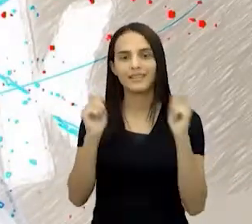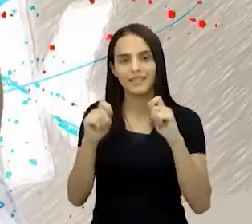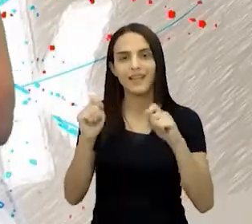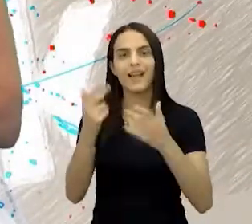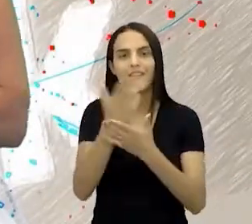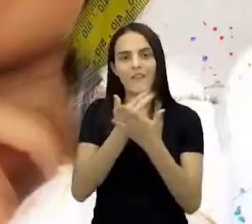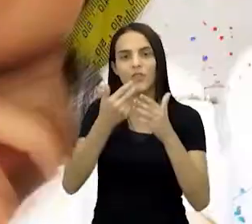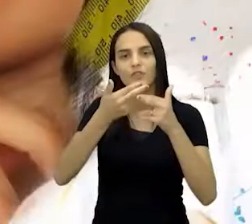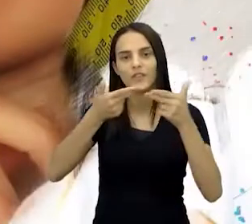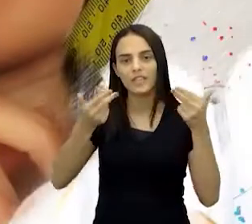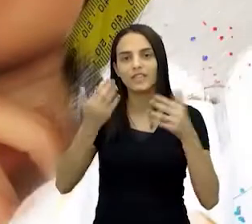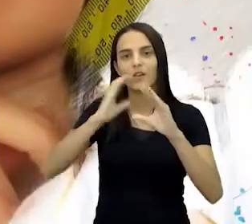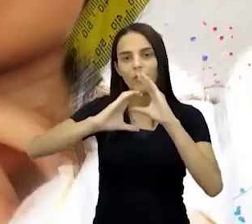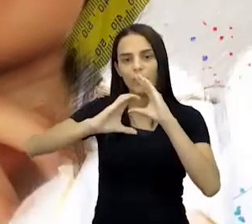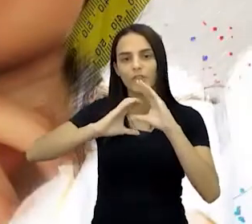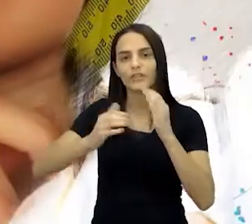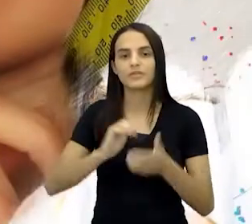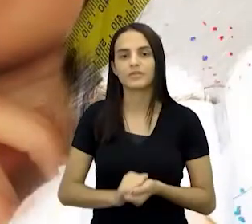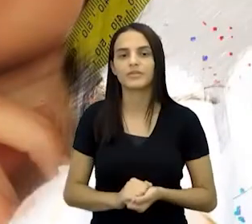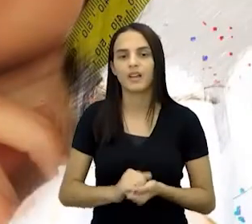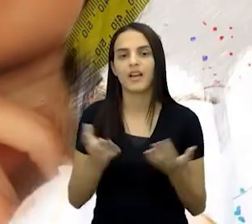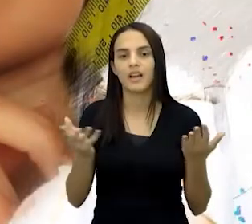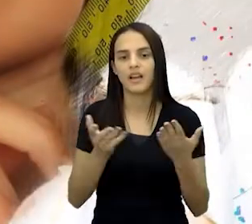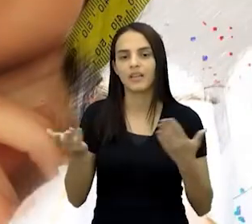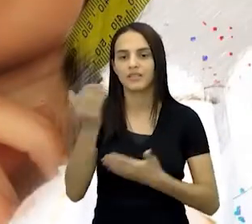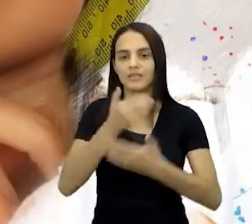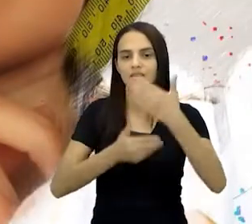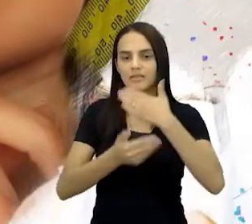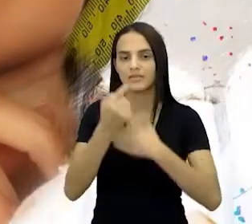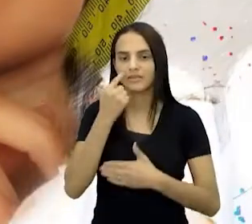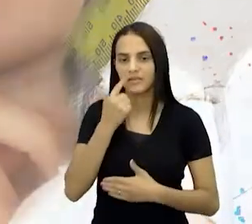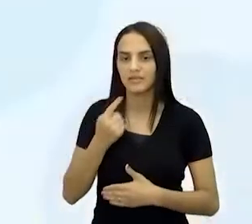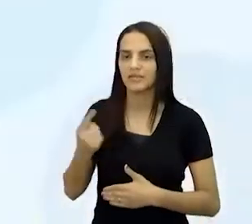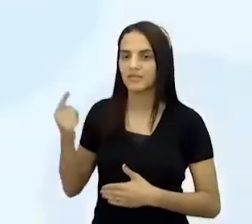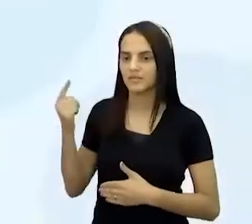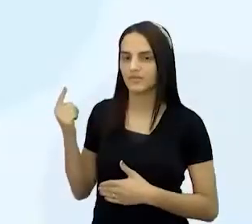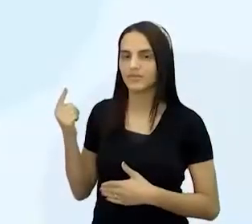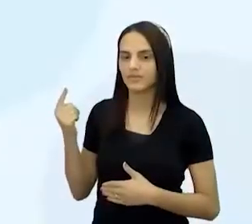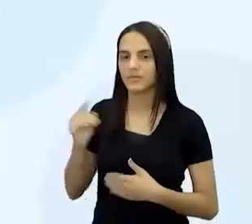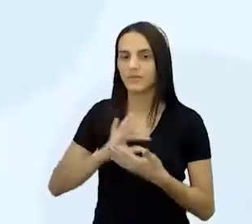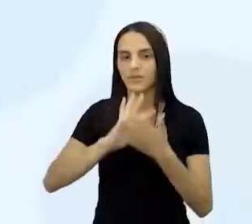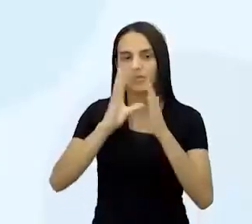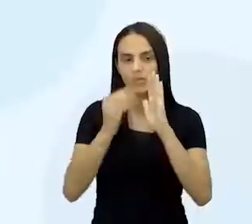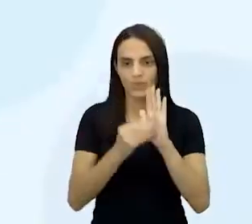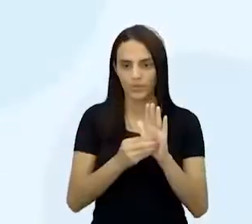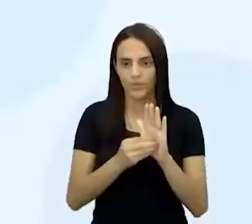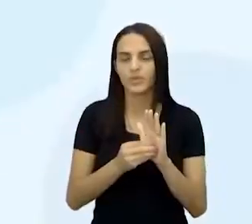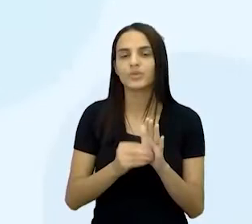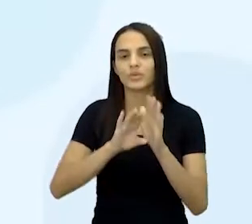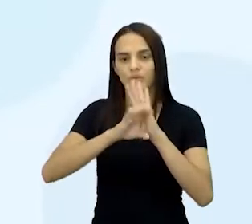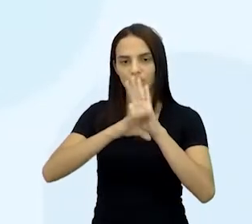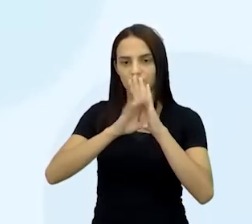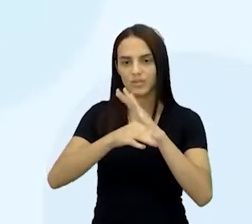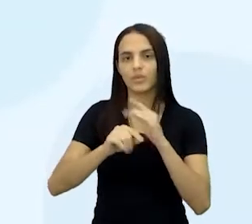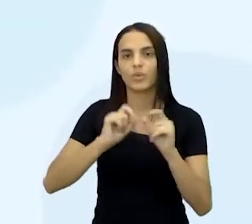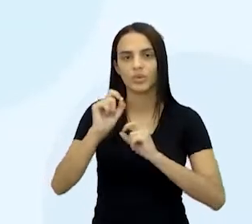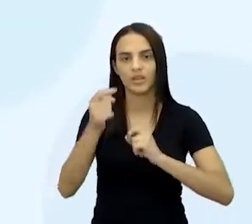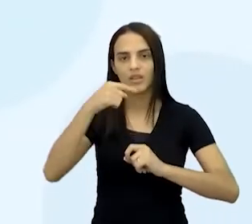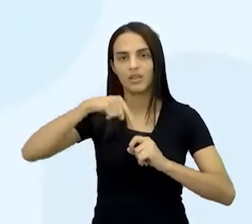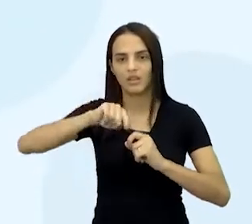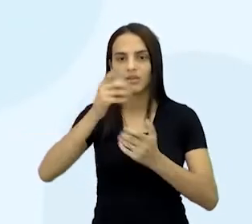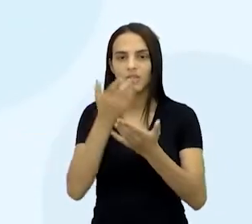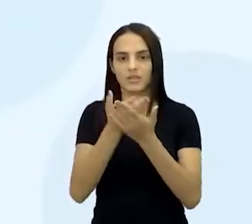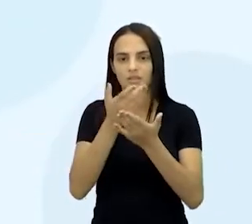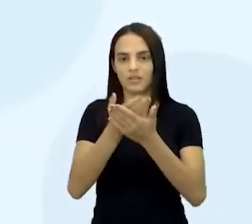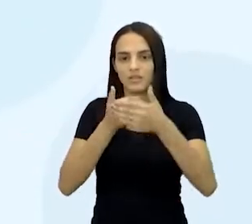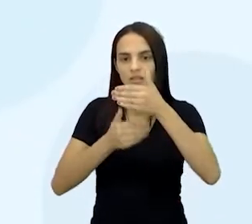né? Então, a gente encerra aí o nosso PPT, olha só, mostrando todos os nossos conteúdos, né? O que a gente vai estudar ao longo